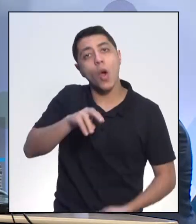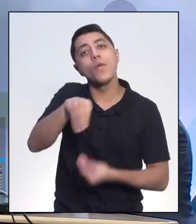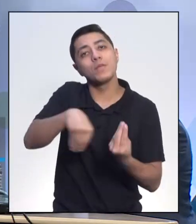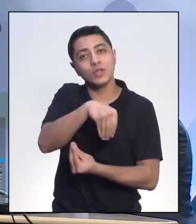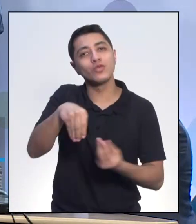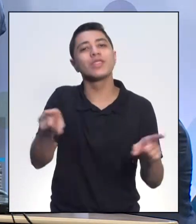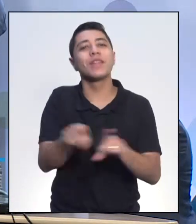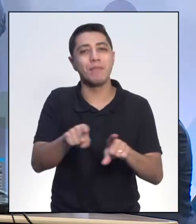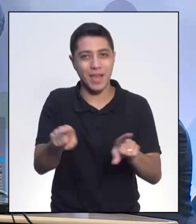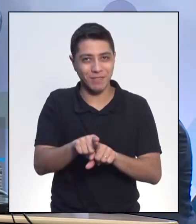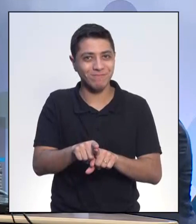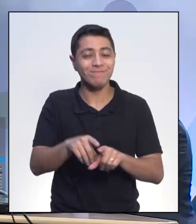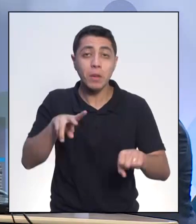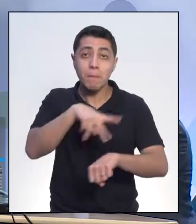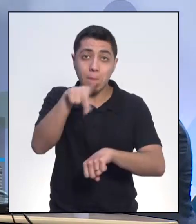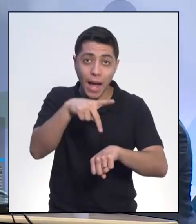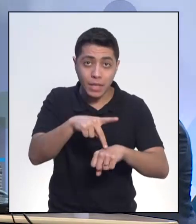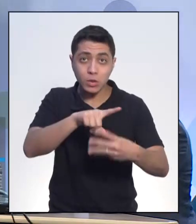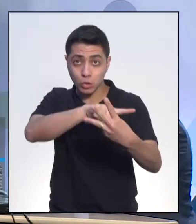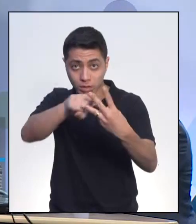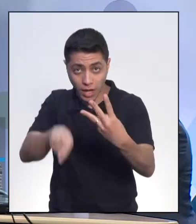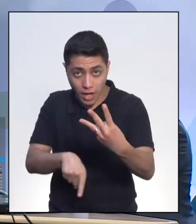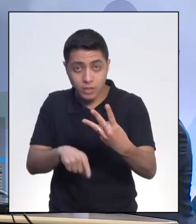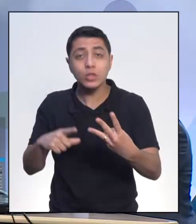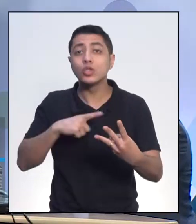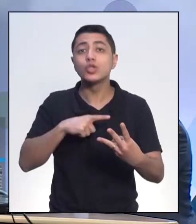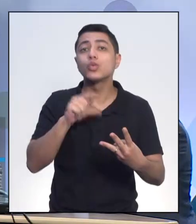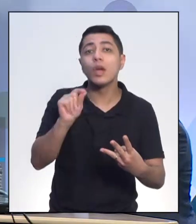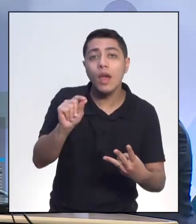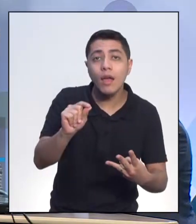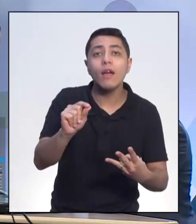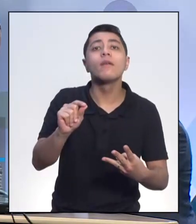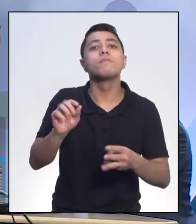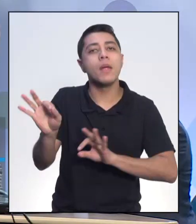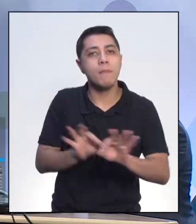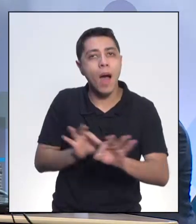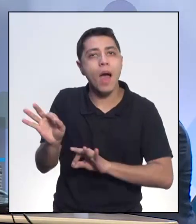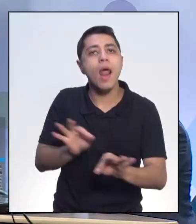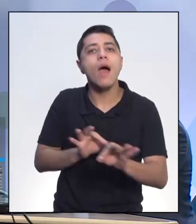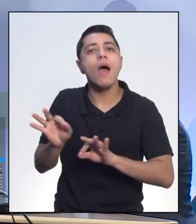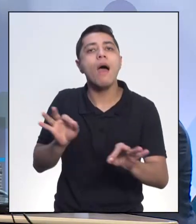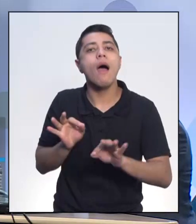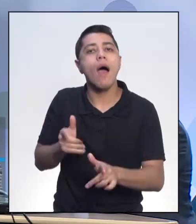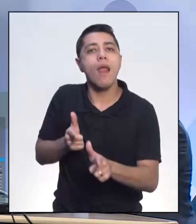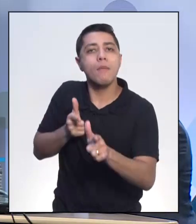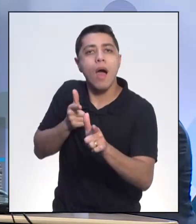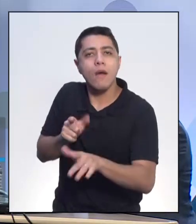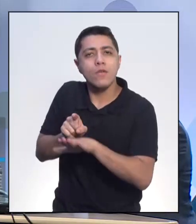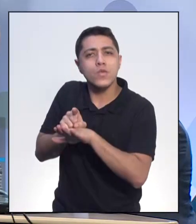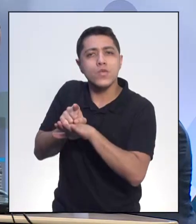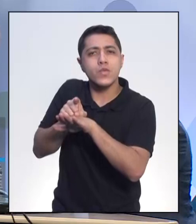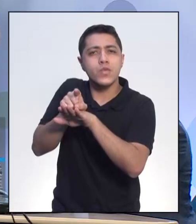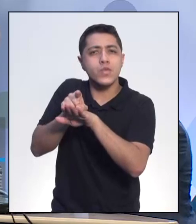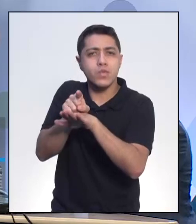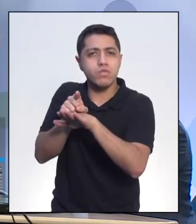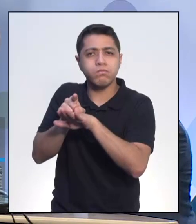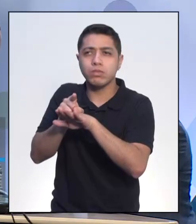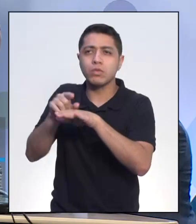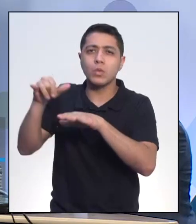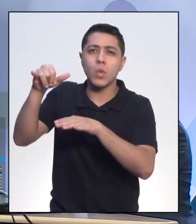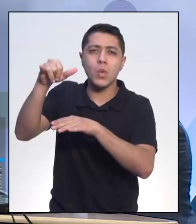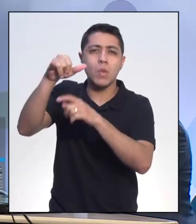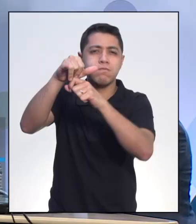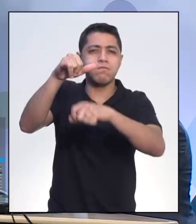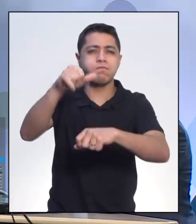né? Ambos os países têm armas nucleares, né? O que, né, dificulta esse processo, né, de